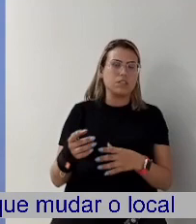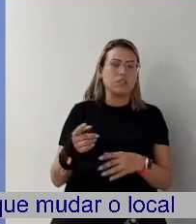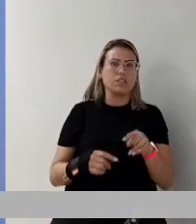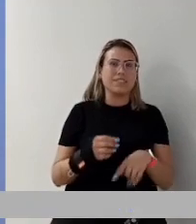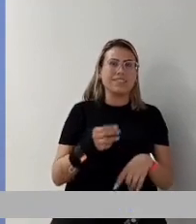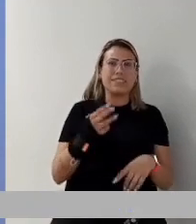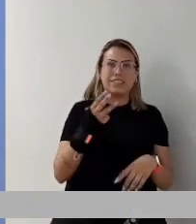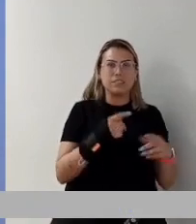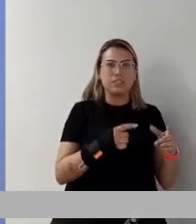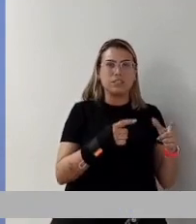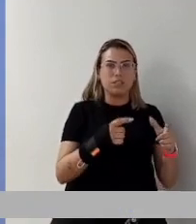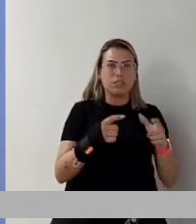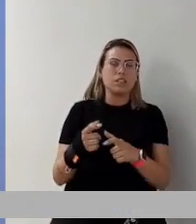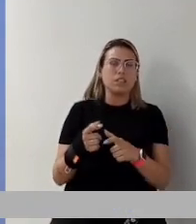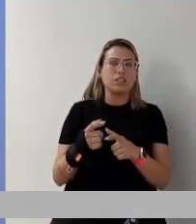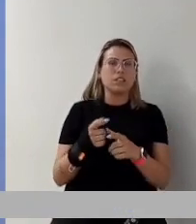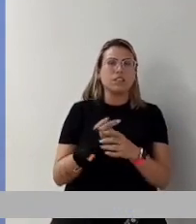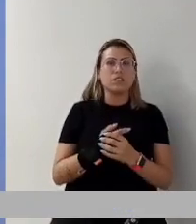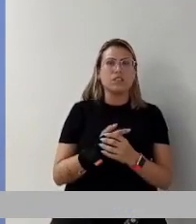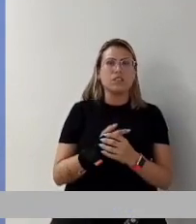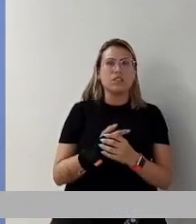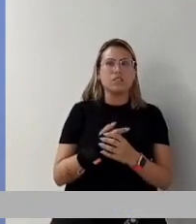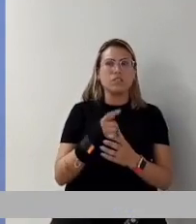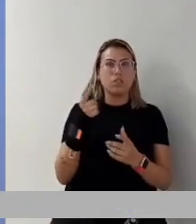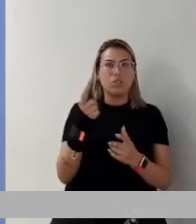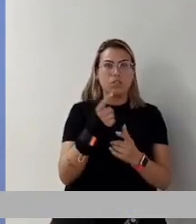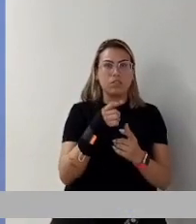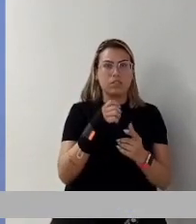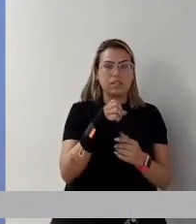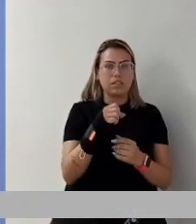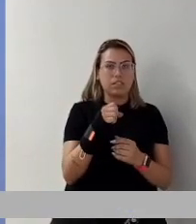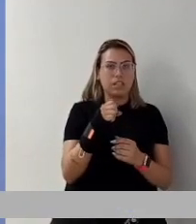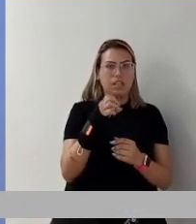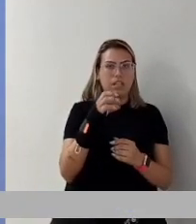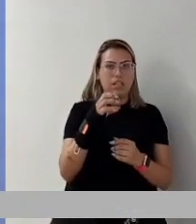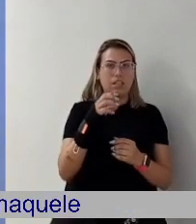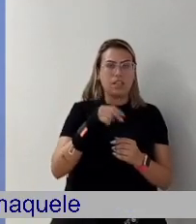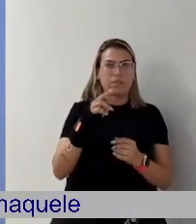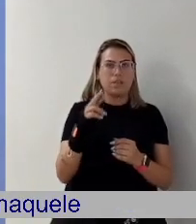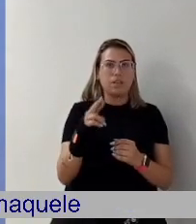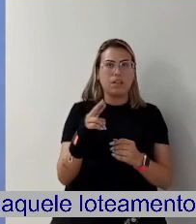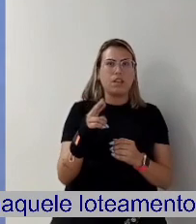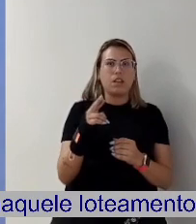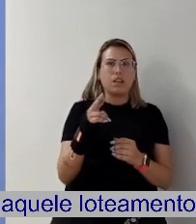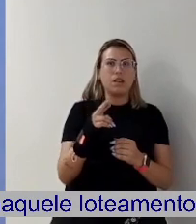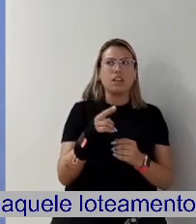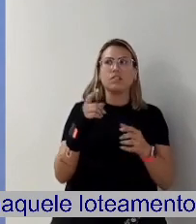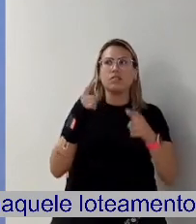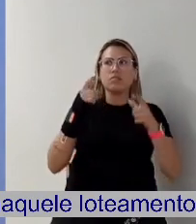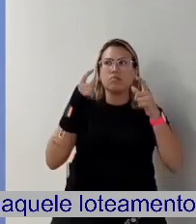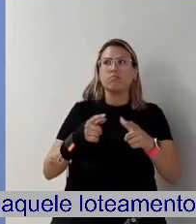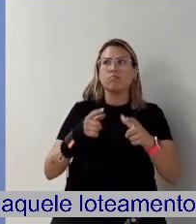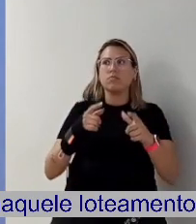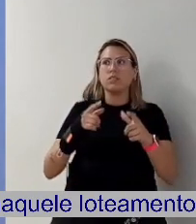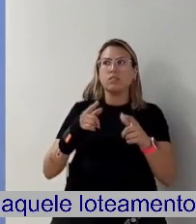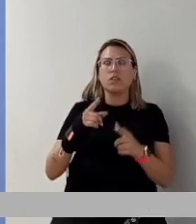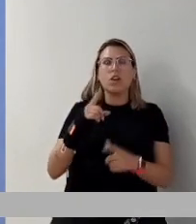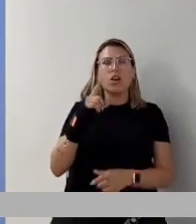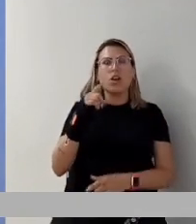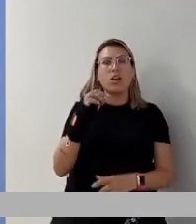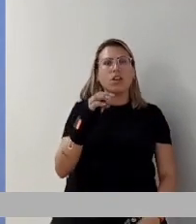hoje hoje eh o local dessa cmr ela se encontra naquele loteamento de valdon filho ali na Vila